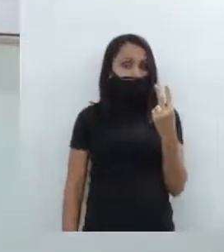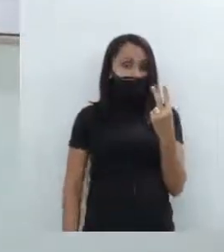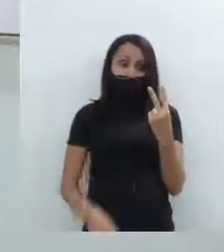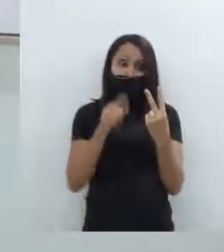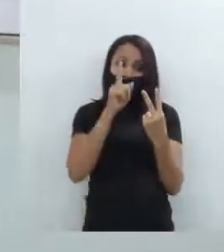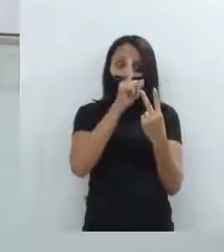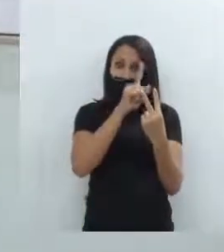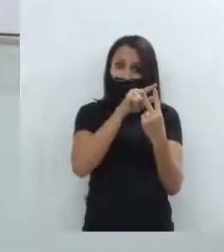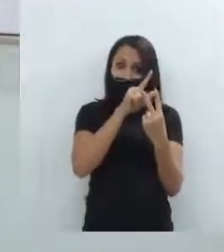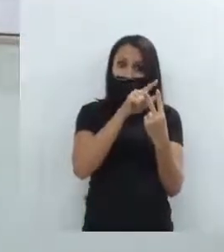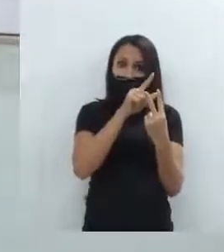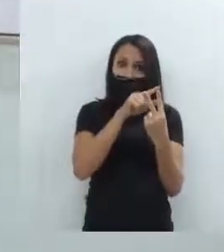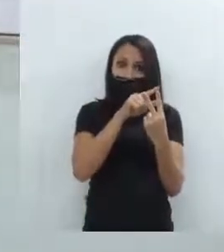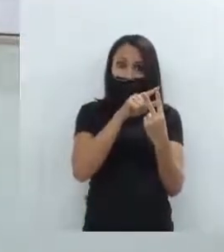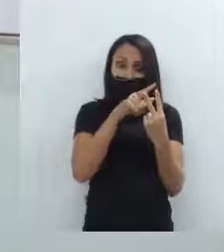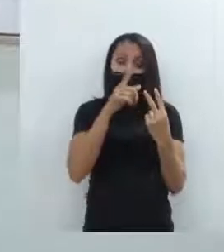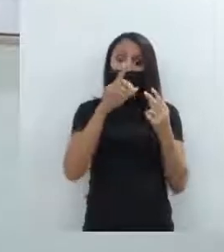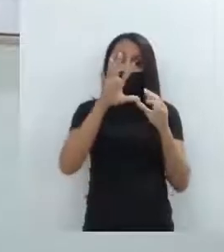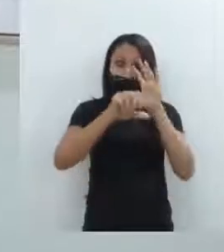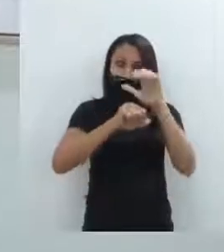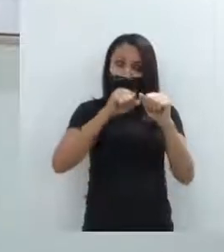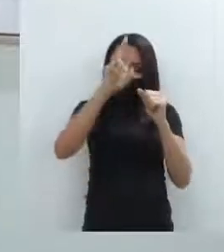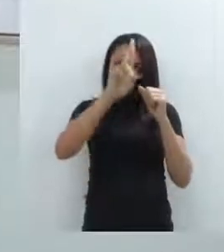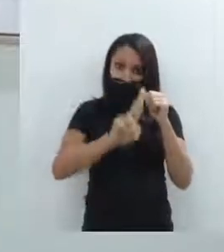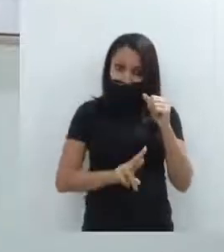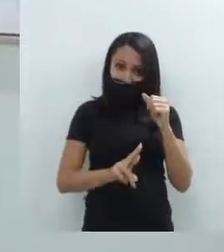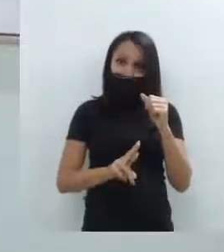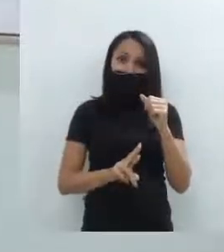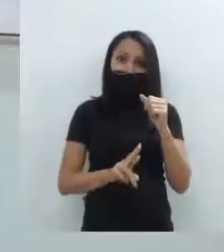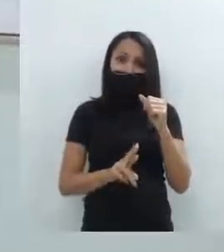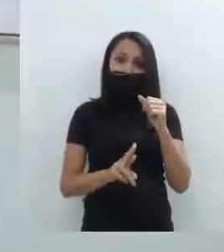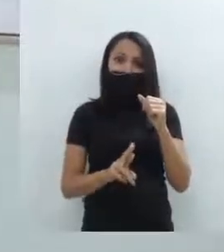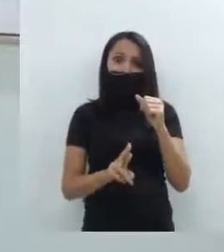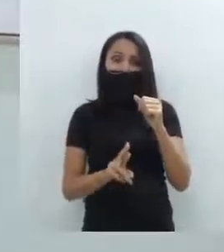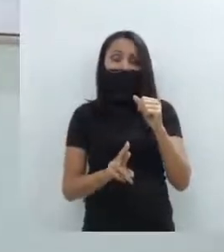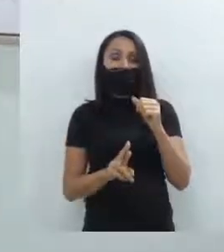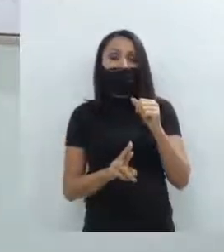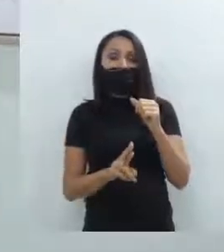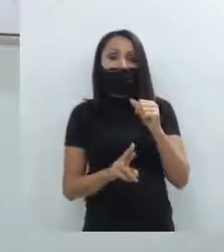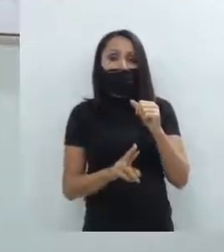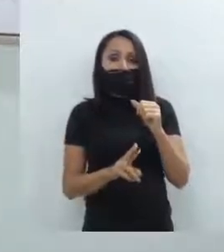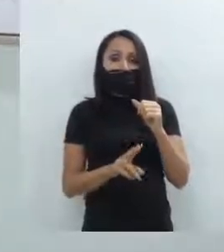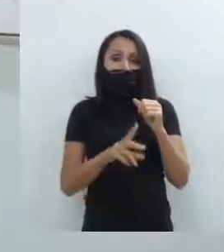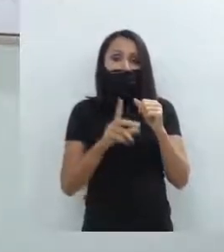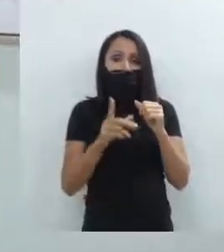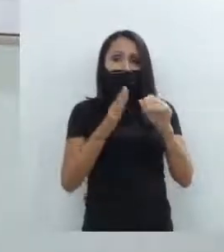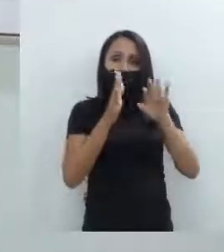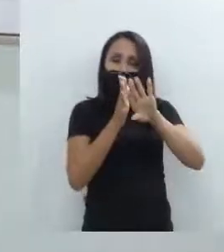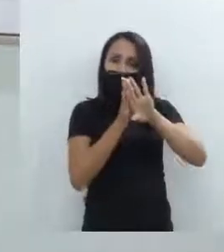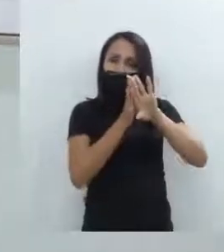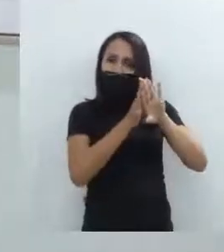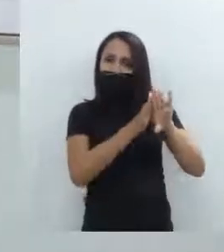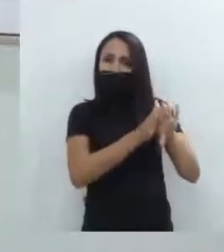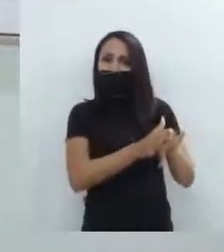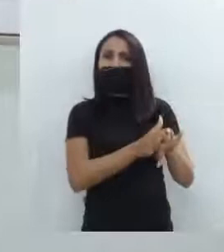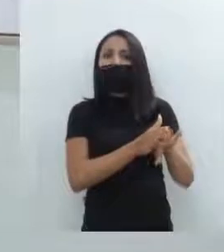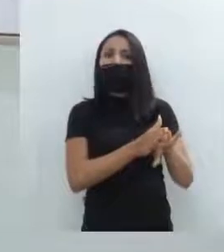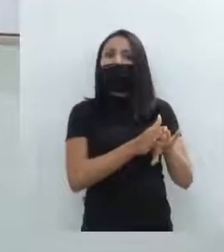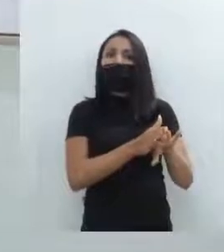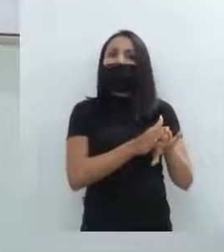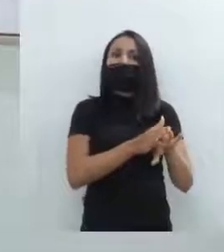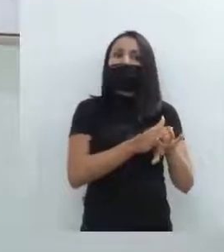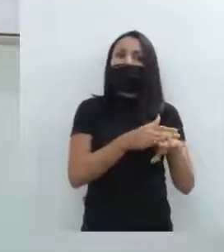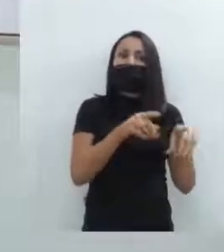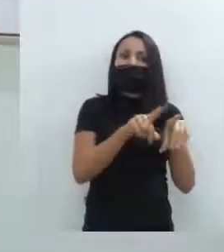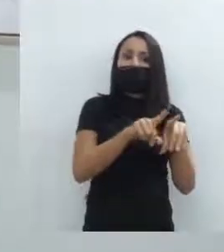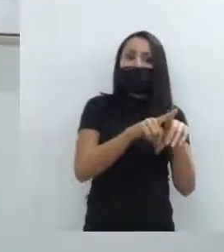Primeiro, apesar da busca pela razão e do deixar de lado, né, a questão